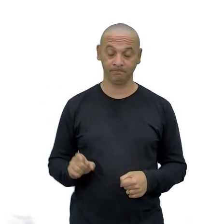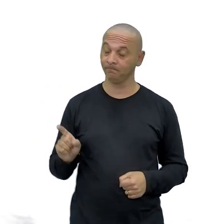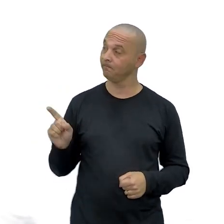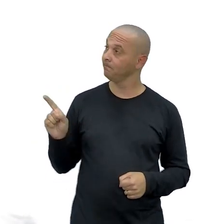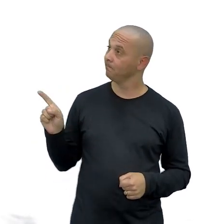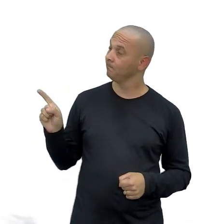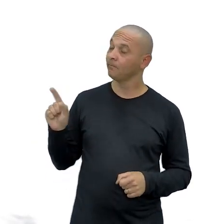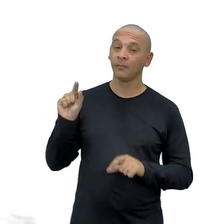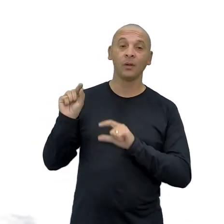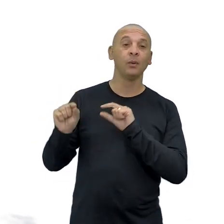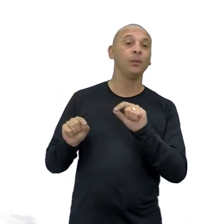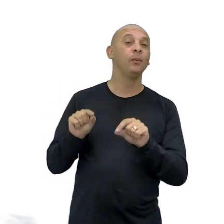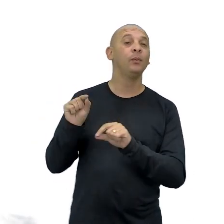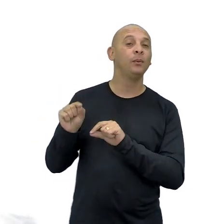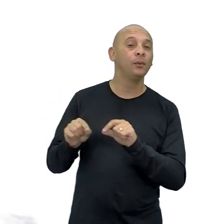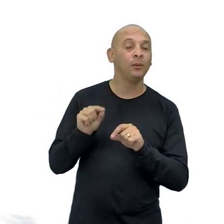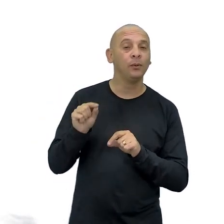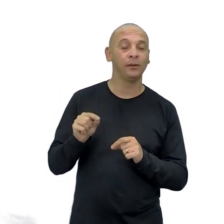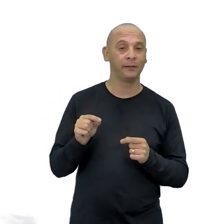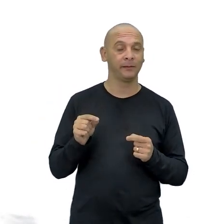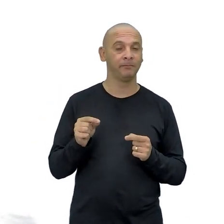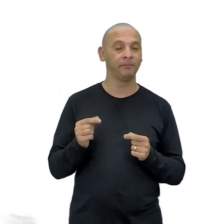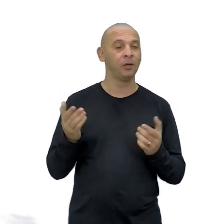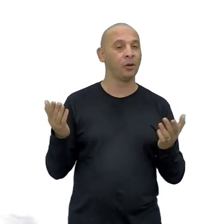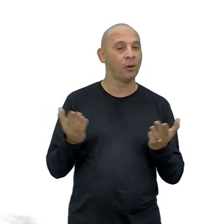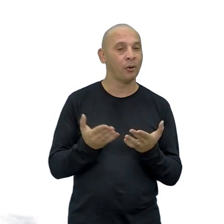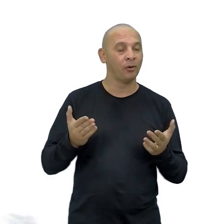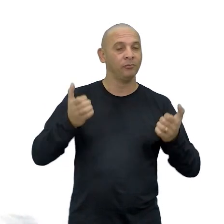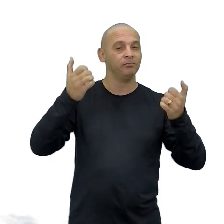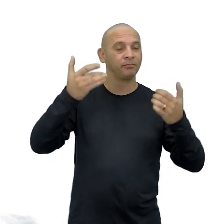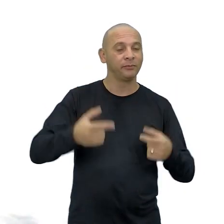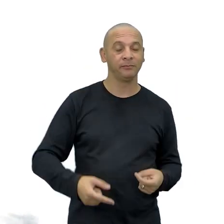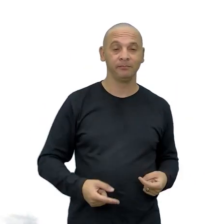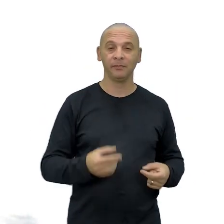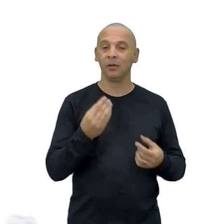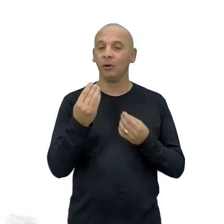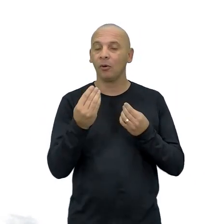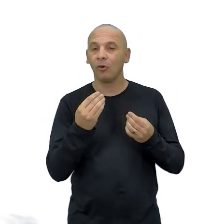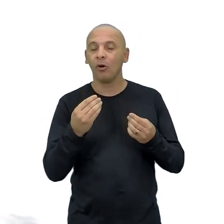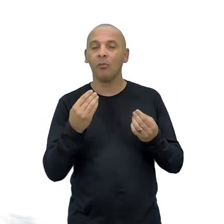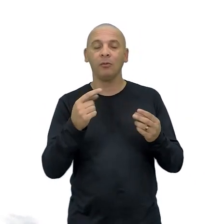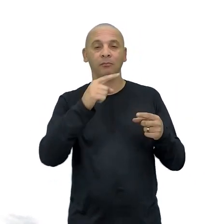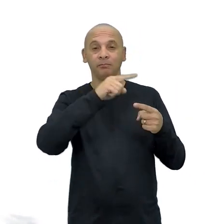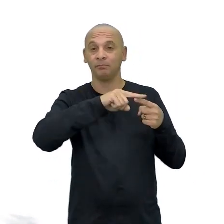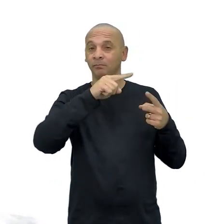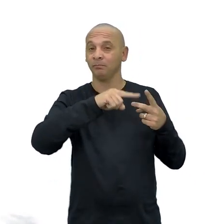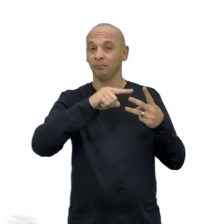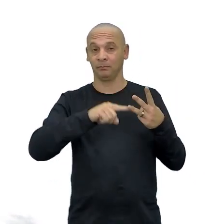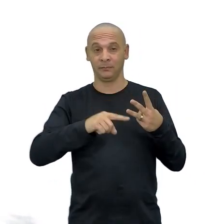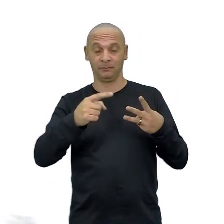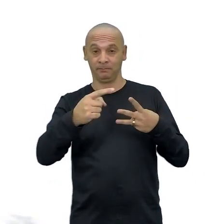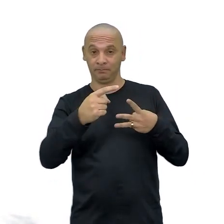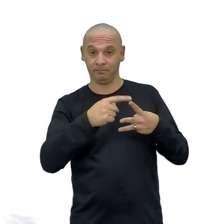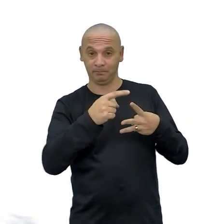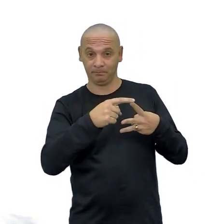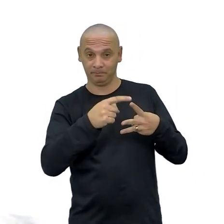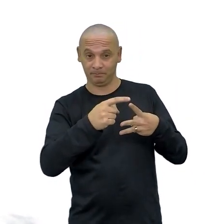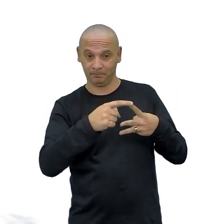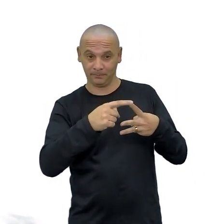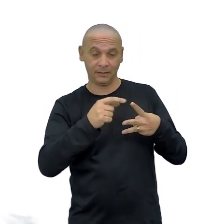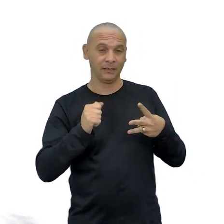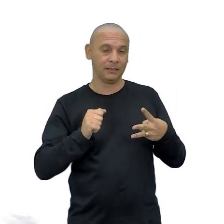A nossa agenda, então, né, que sempre temos acesso, como que vamos trabalhar. Primeiro momento,